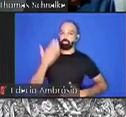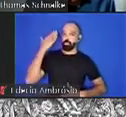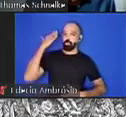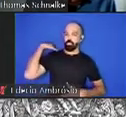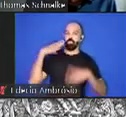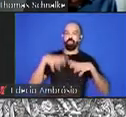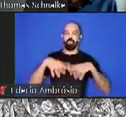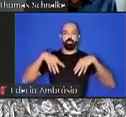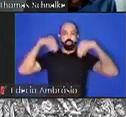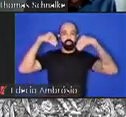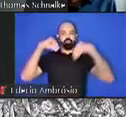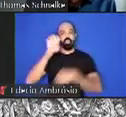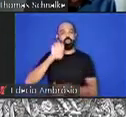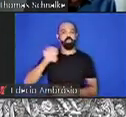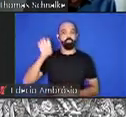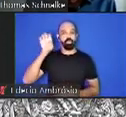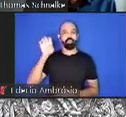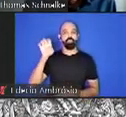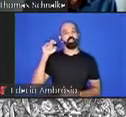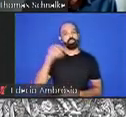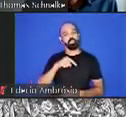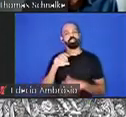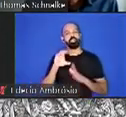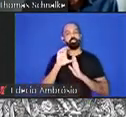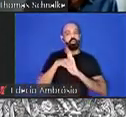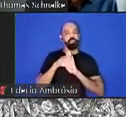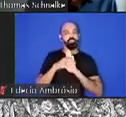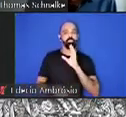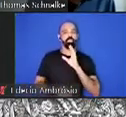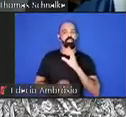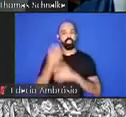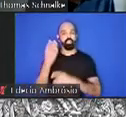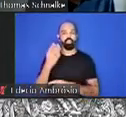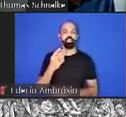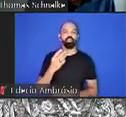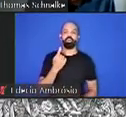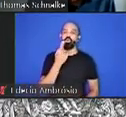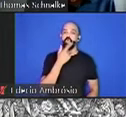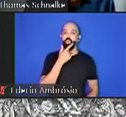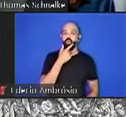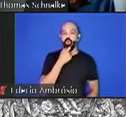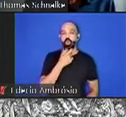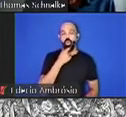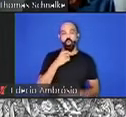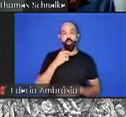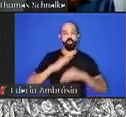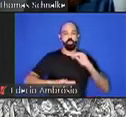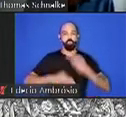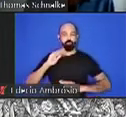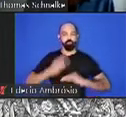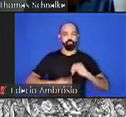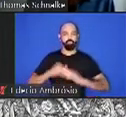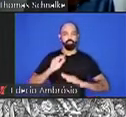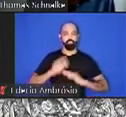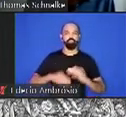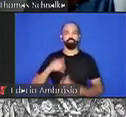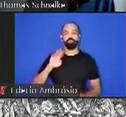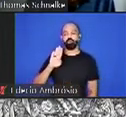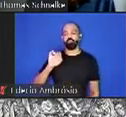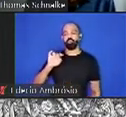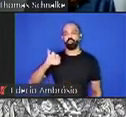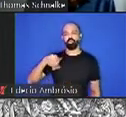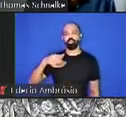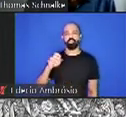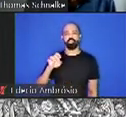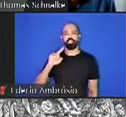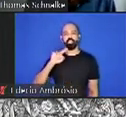europeia. Esse conceito foi inventado por um anatomista bolonhês no